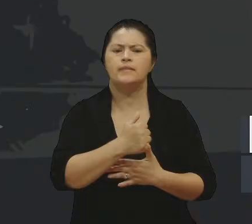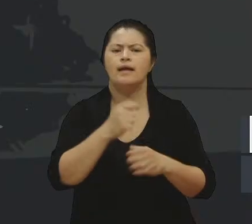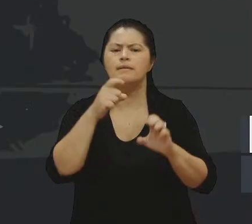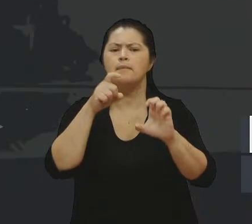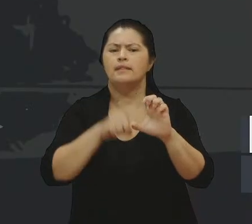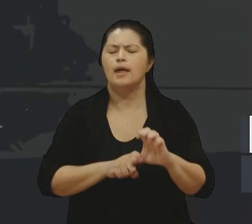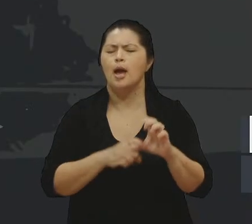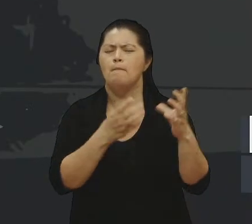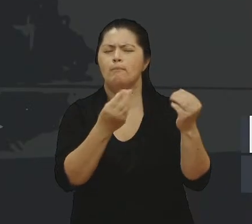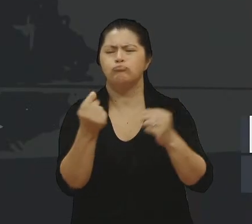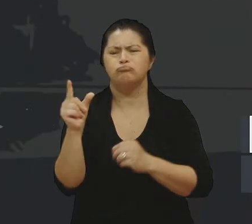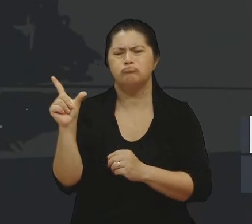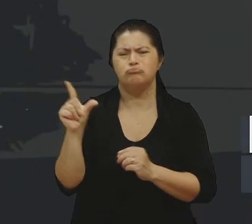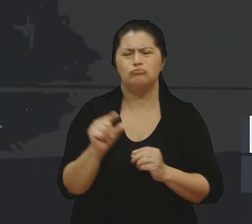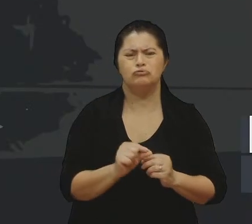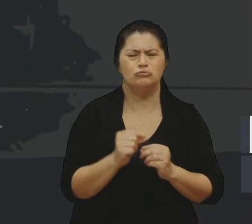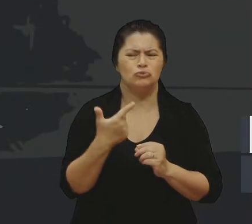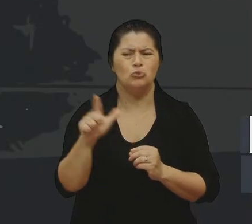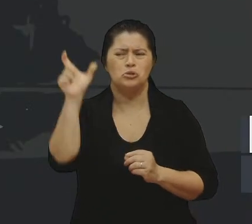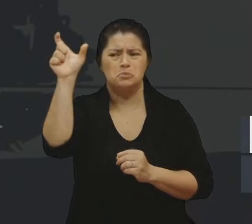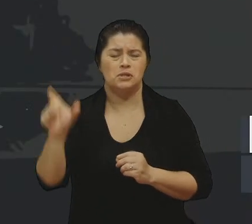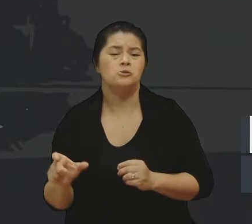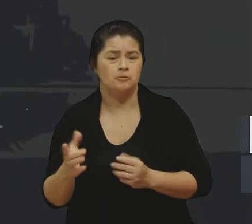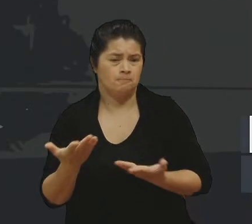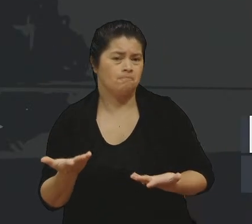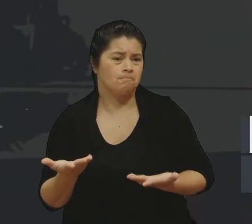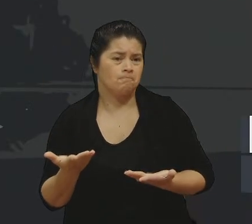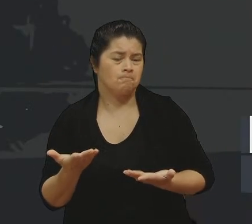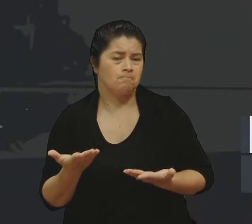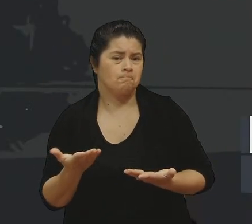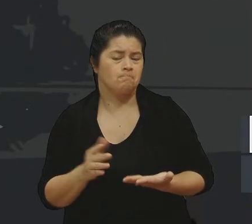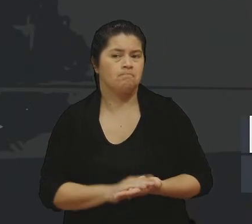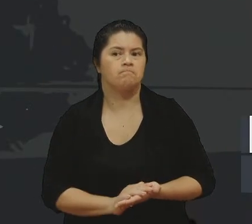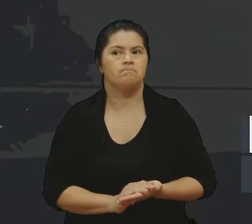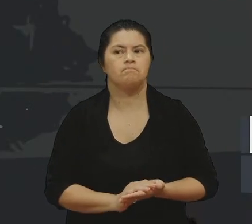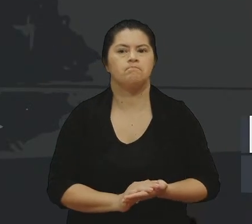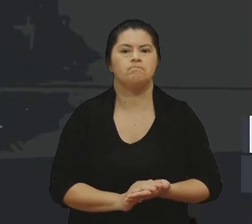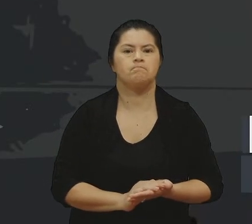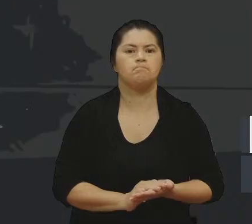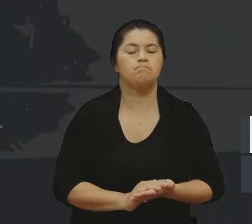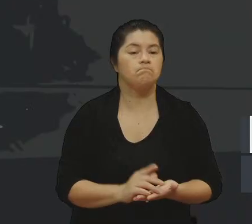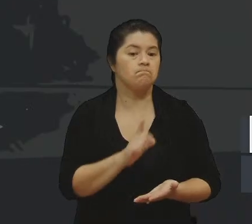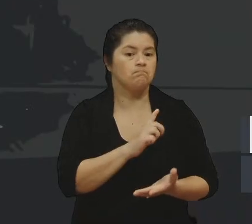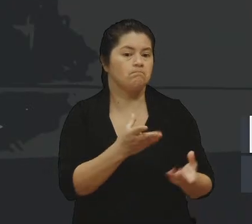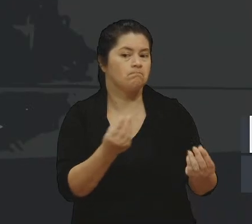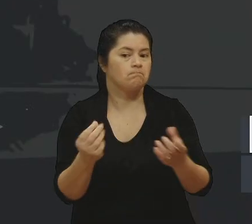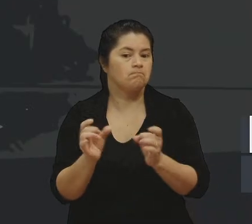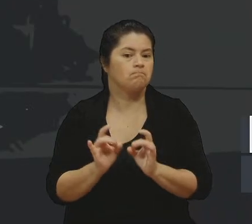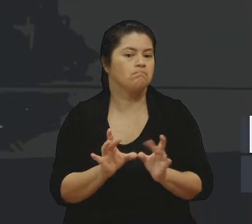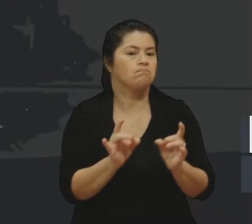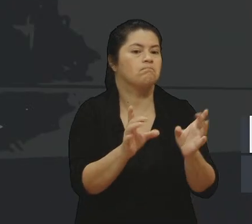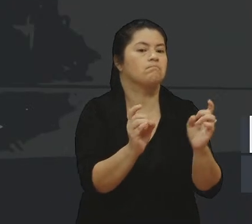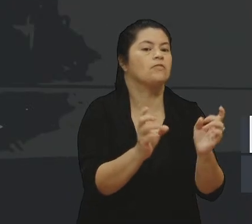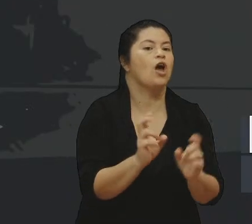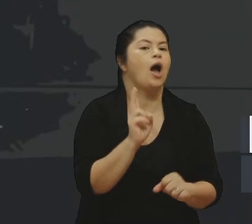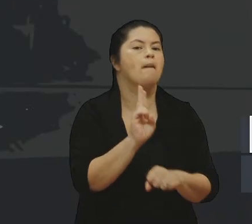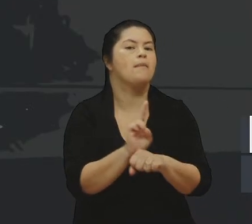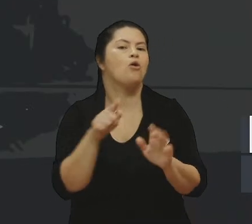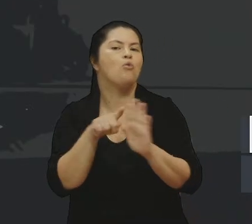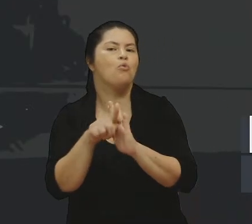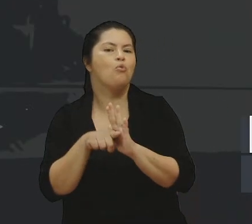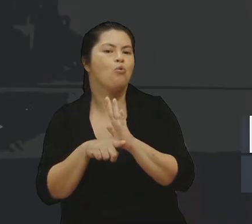outros. Porque o momento que a gente vive também é um momento que tem gente vendendo consultoria de tudo. De